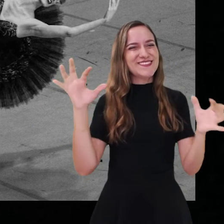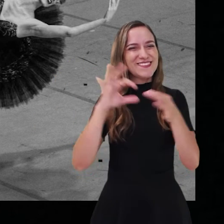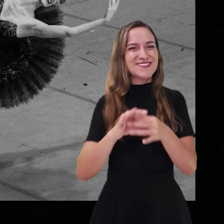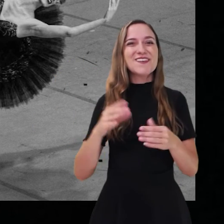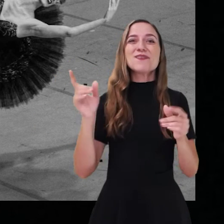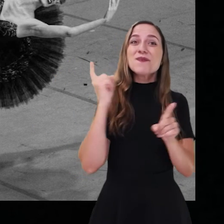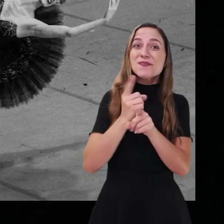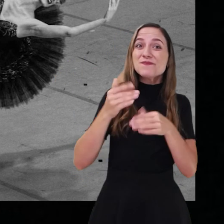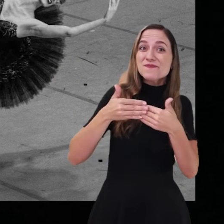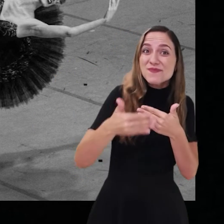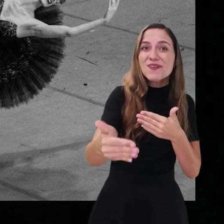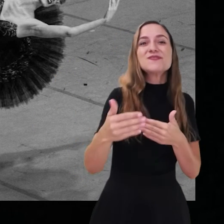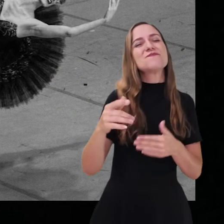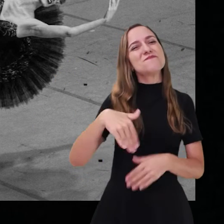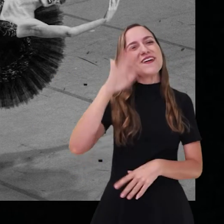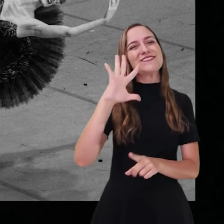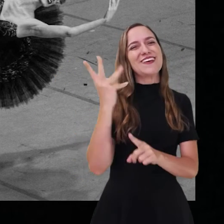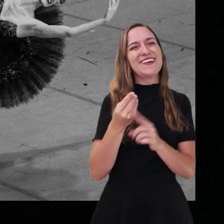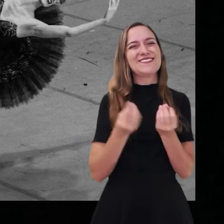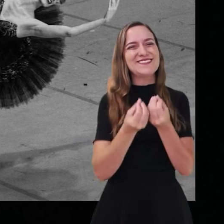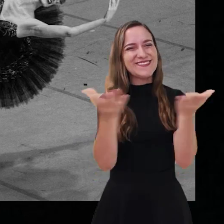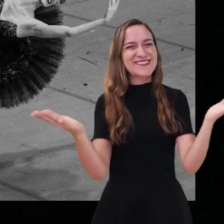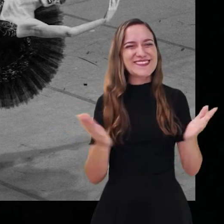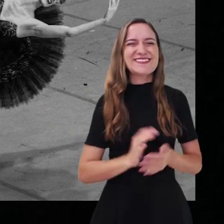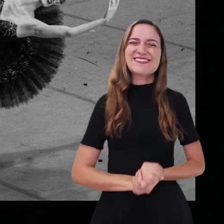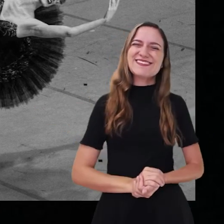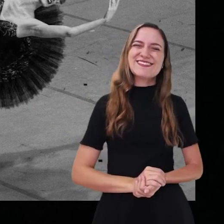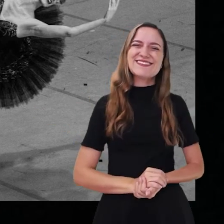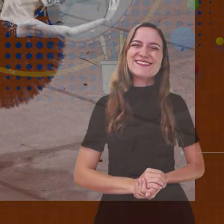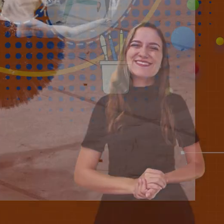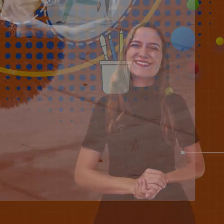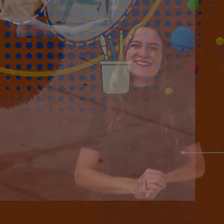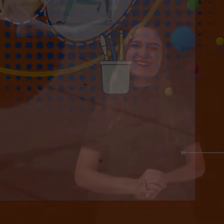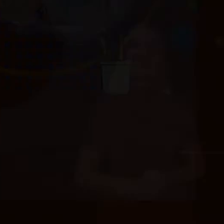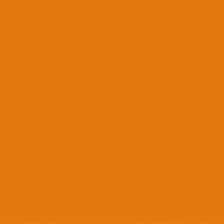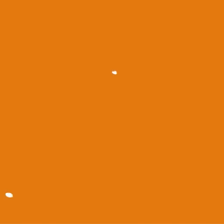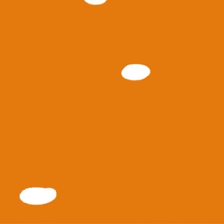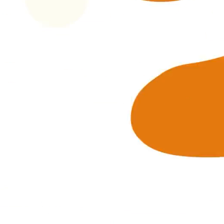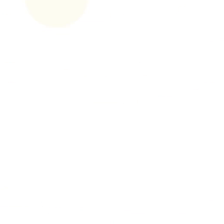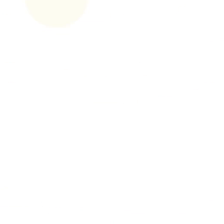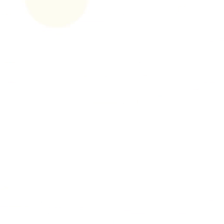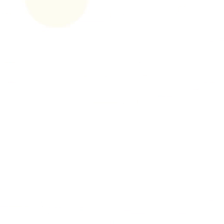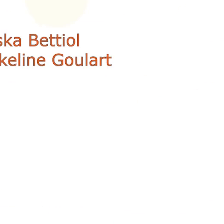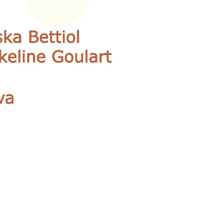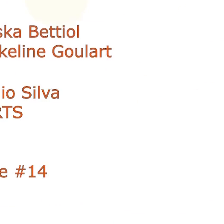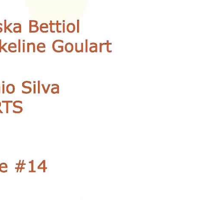o Conectar-te de hoje. Até o nosso próximo programa com muita arte para vocês.